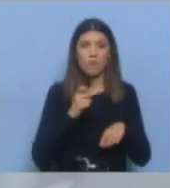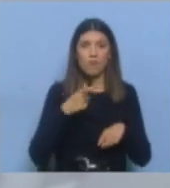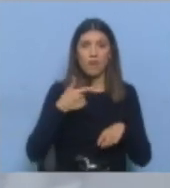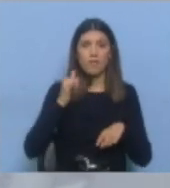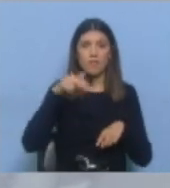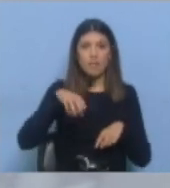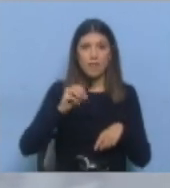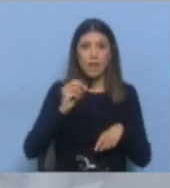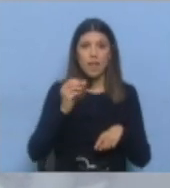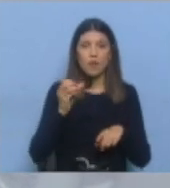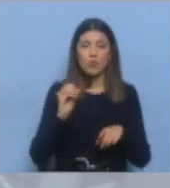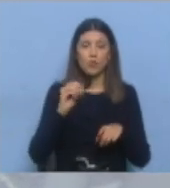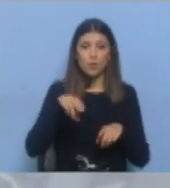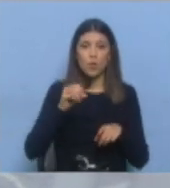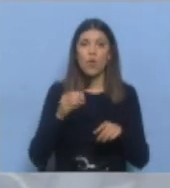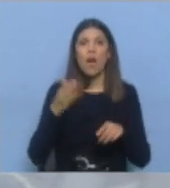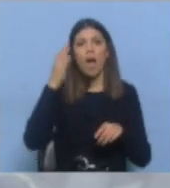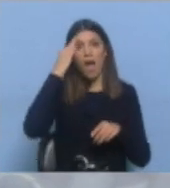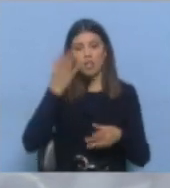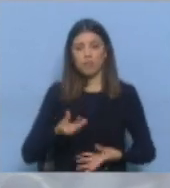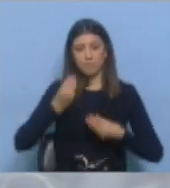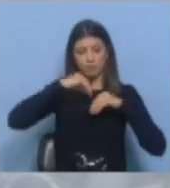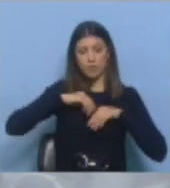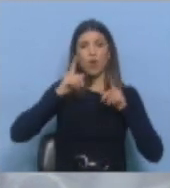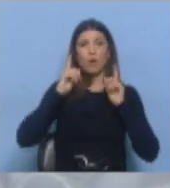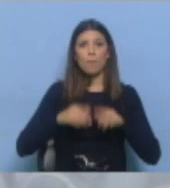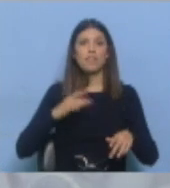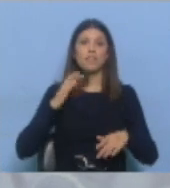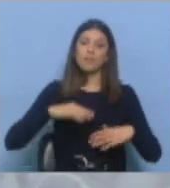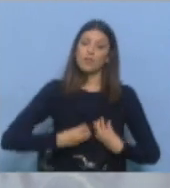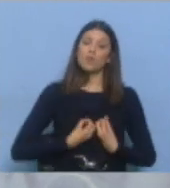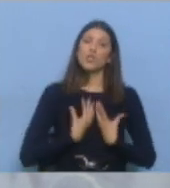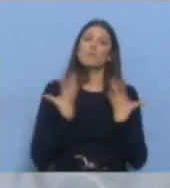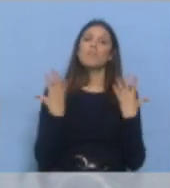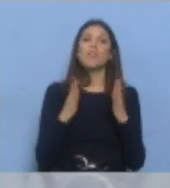interiorizar este espírito de Francisco no seu agir,